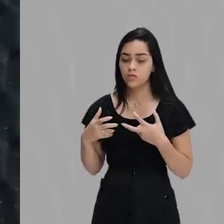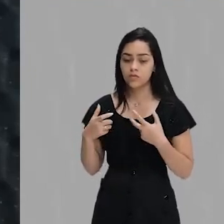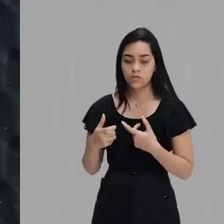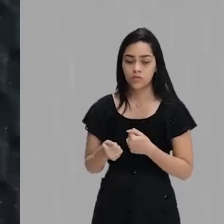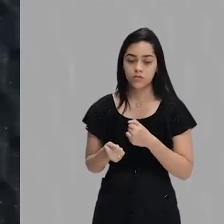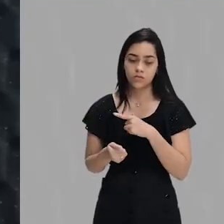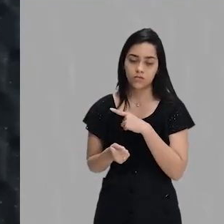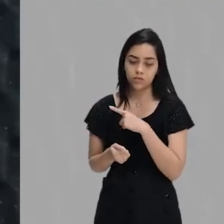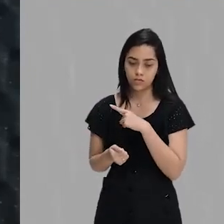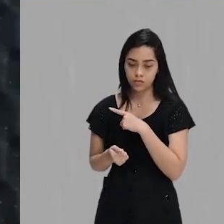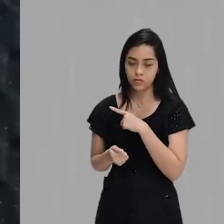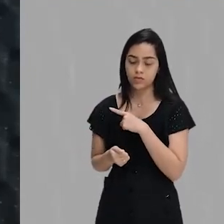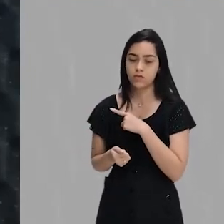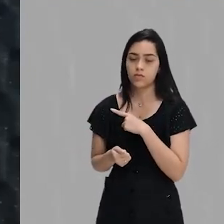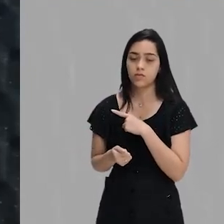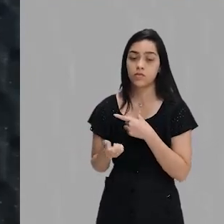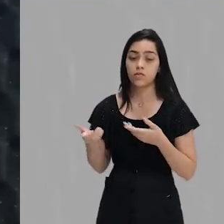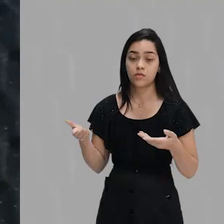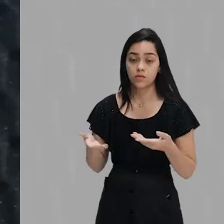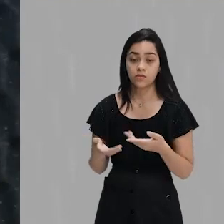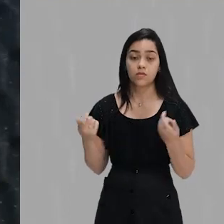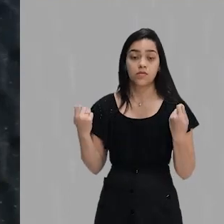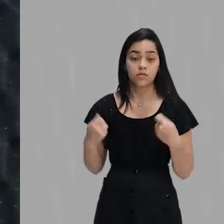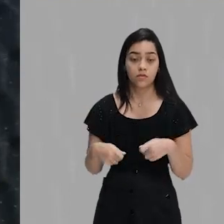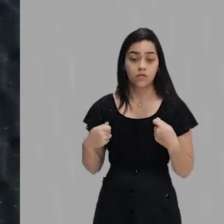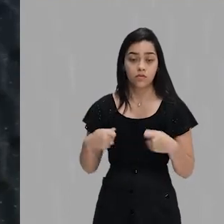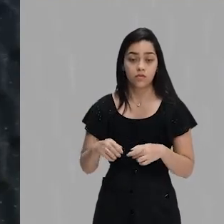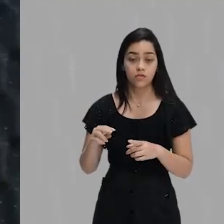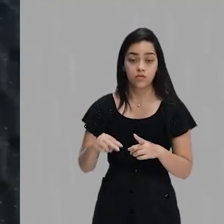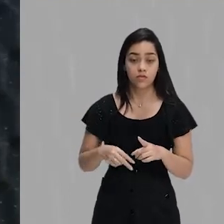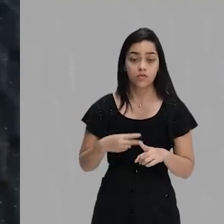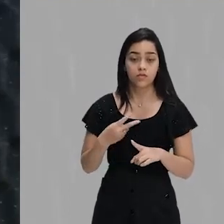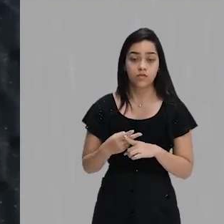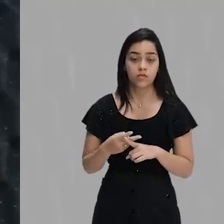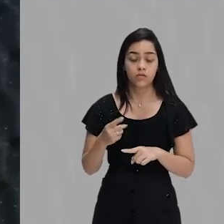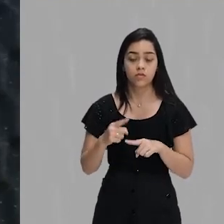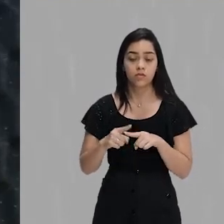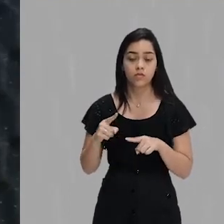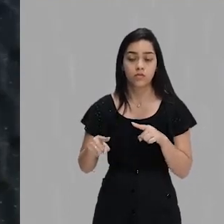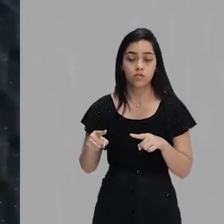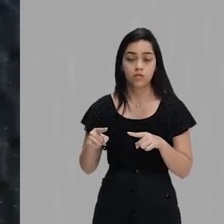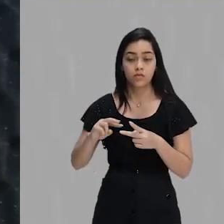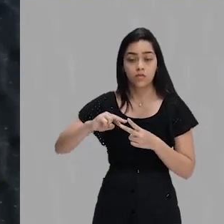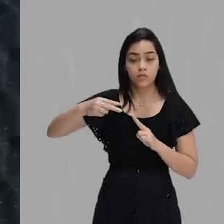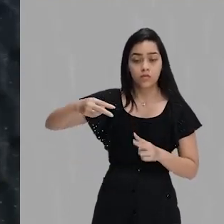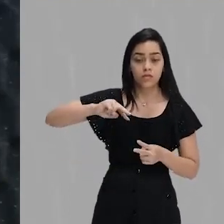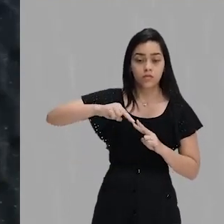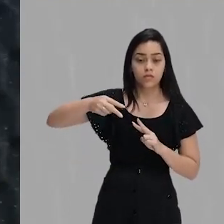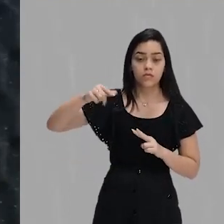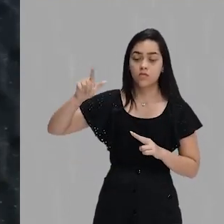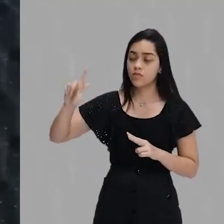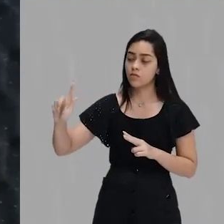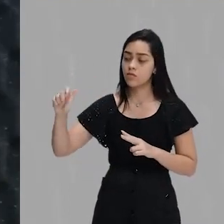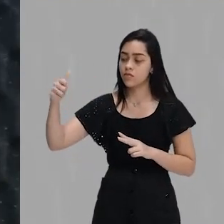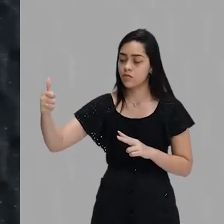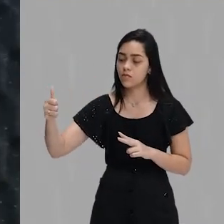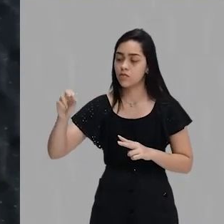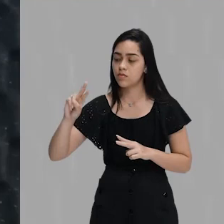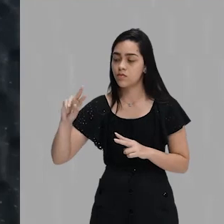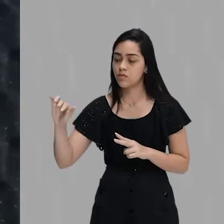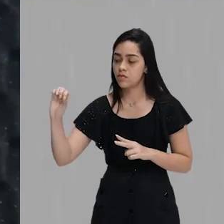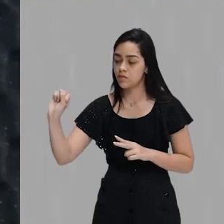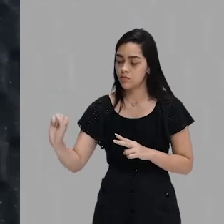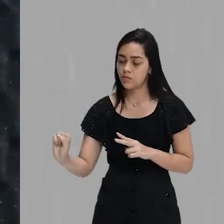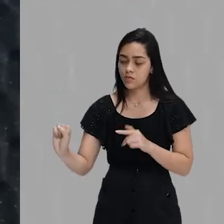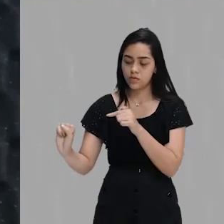com as organelas duplicadas, agora ela precisa duplicar o material genético dela. Aí ela sai da fase G1 e vai para a